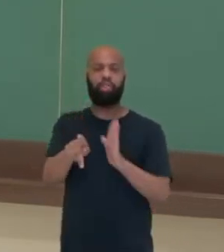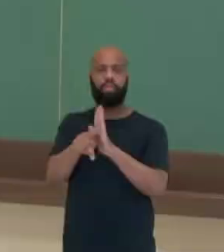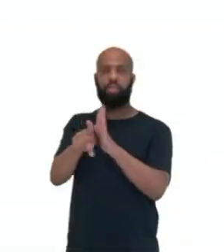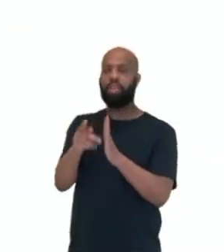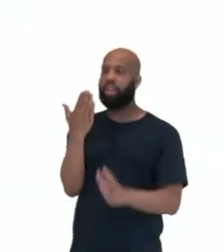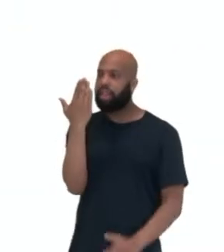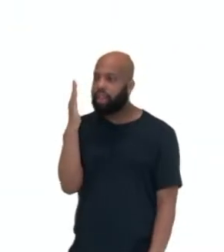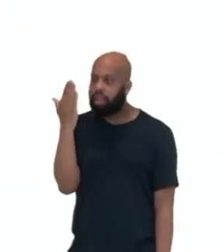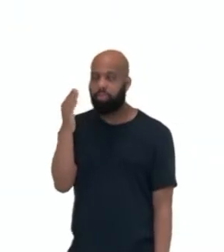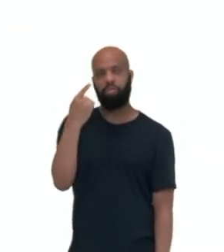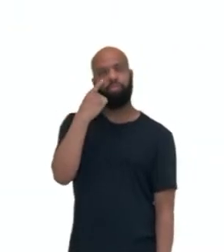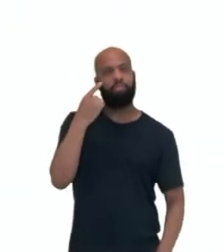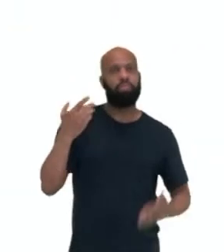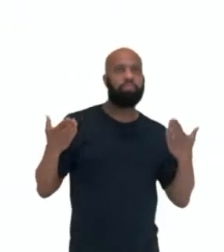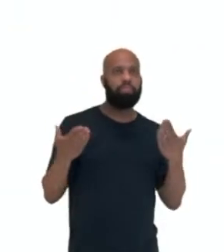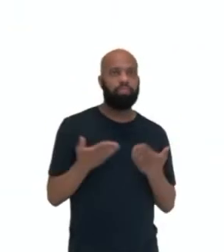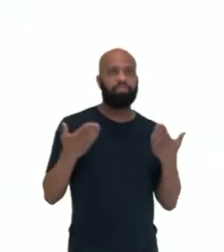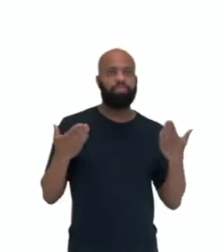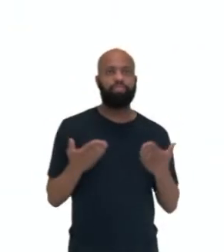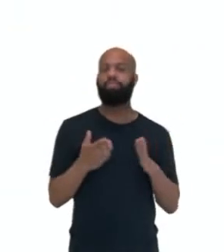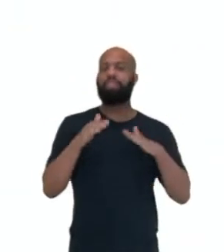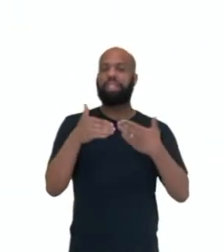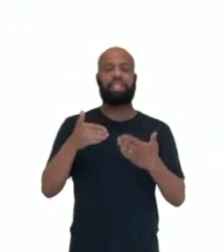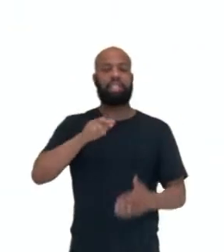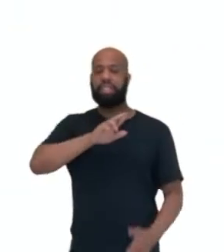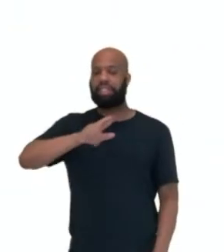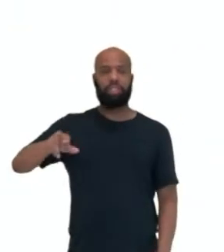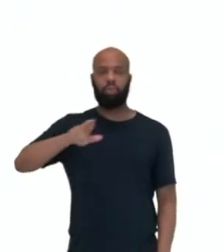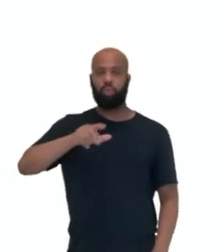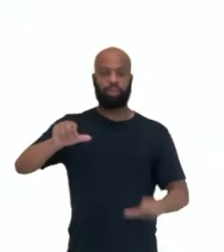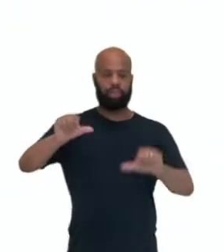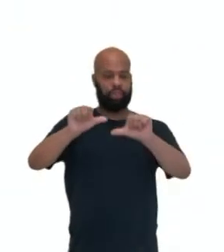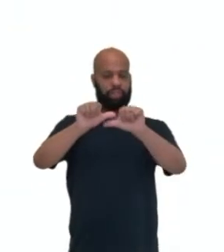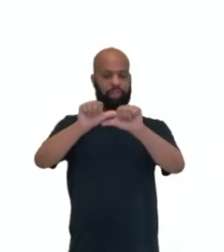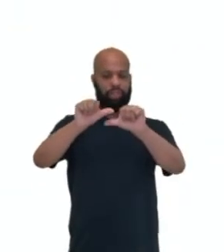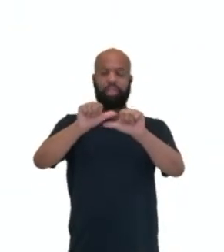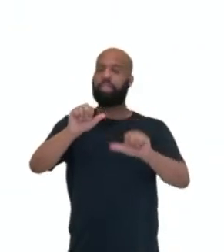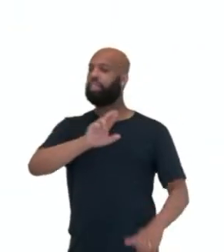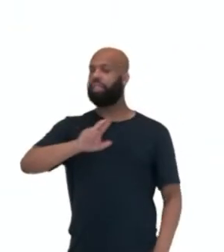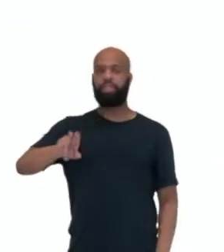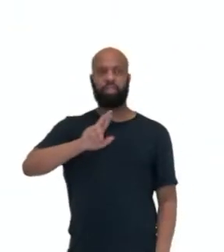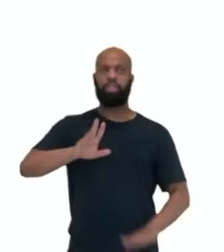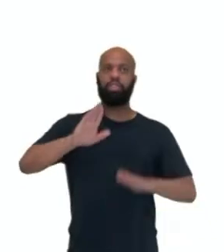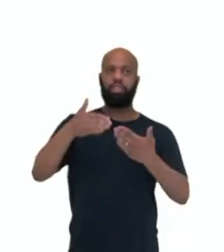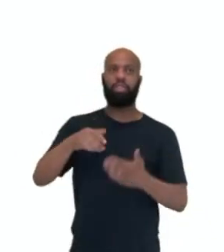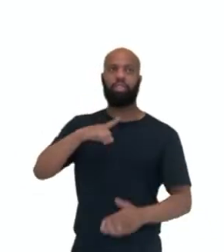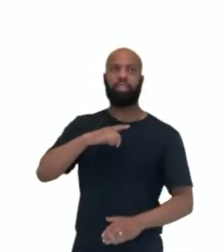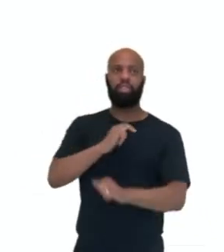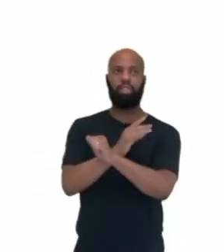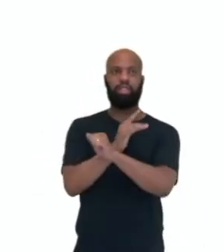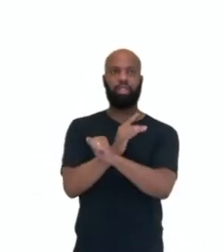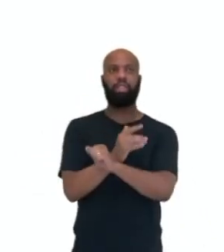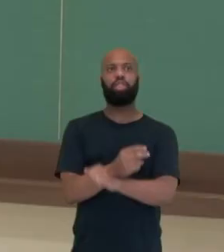Observe, então, que não são simétricos, tá? Então, o ácido lático ou o ácido